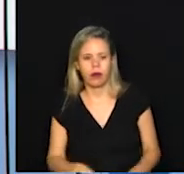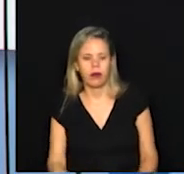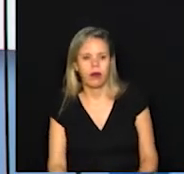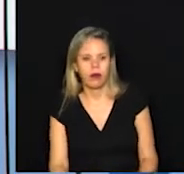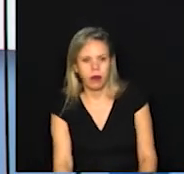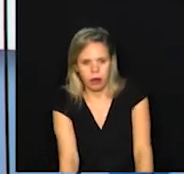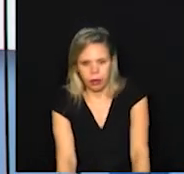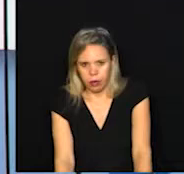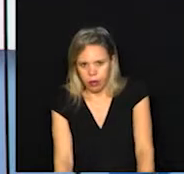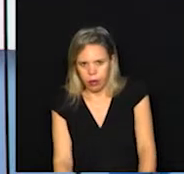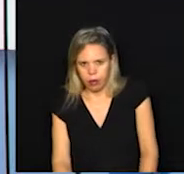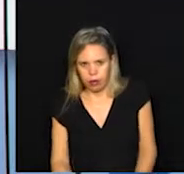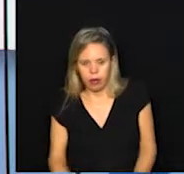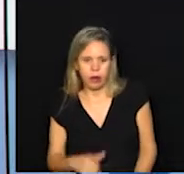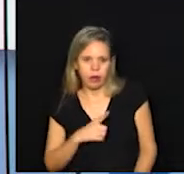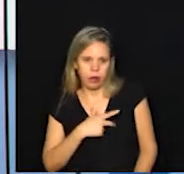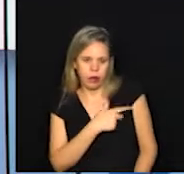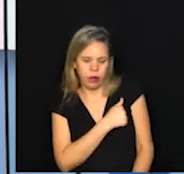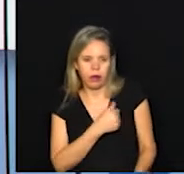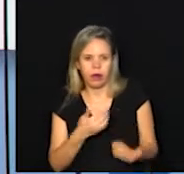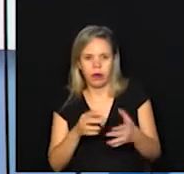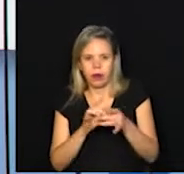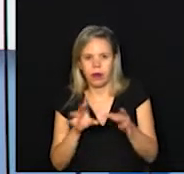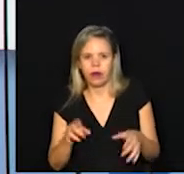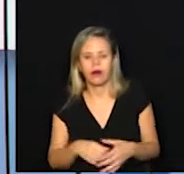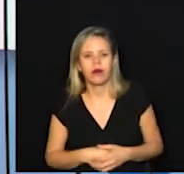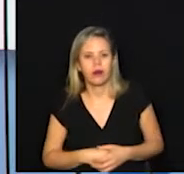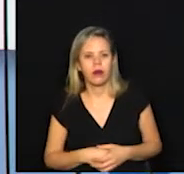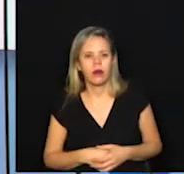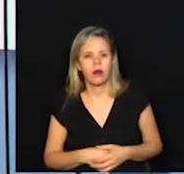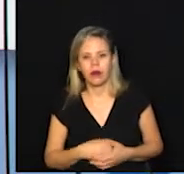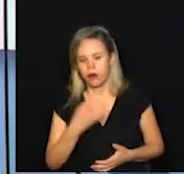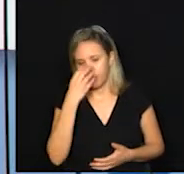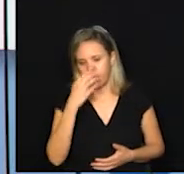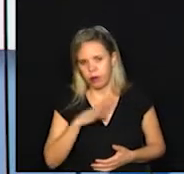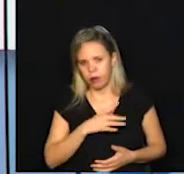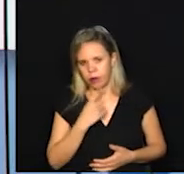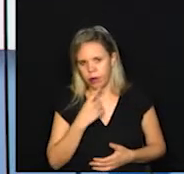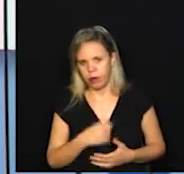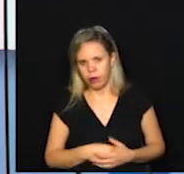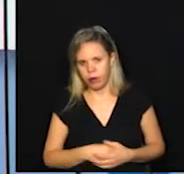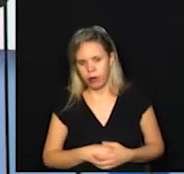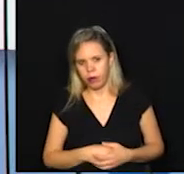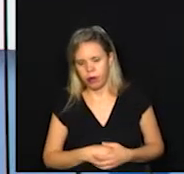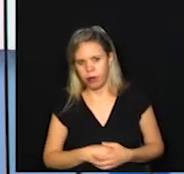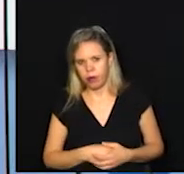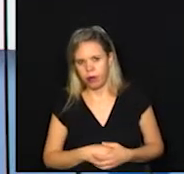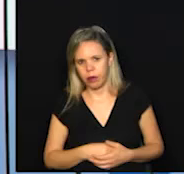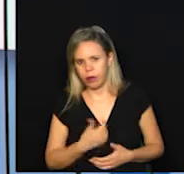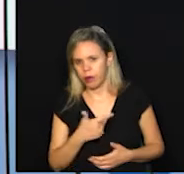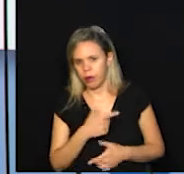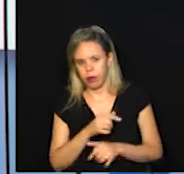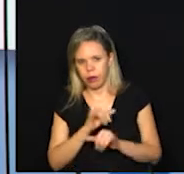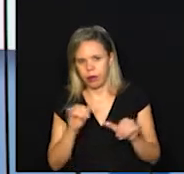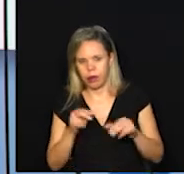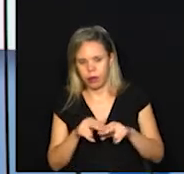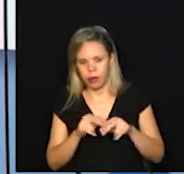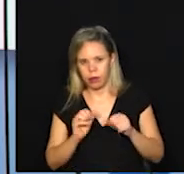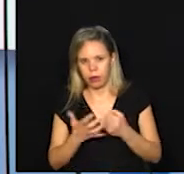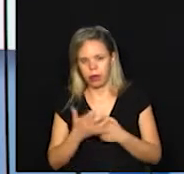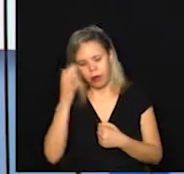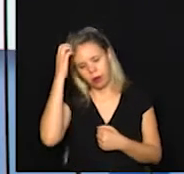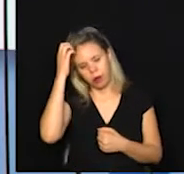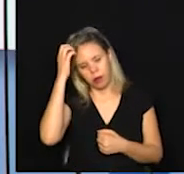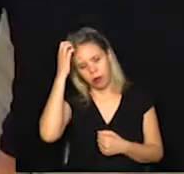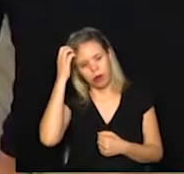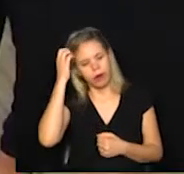saúde.zoonoses@campinas.sp.gov.br, porque há vacinas disponíveis para os cães aqui da cidade de Campinas. Só não está tendo campanha em função da